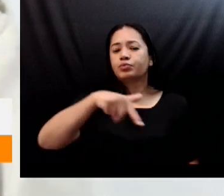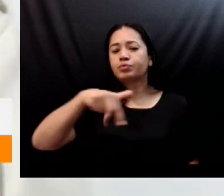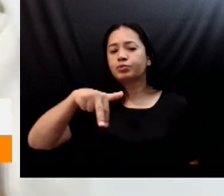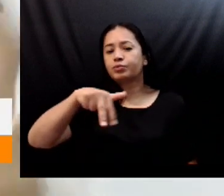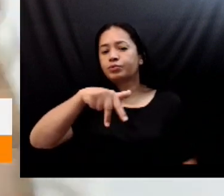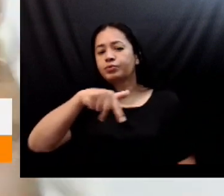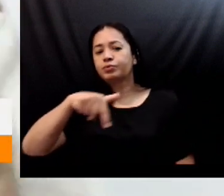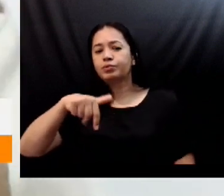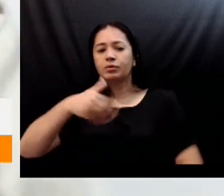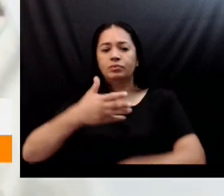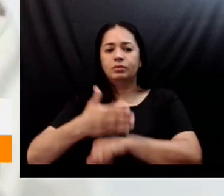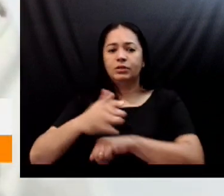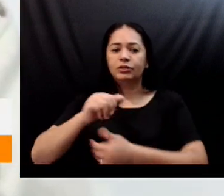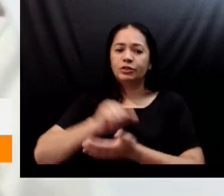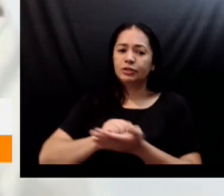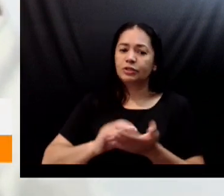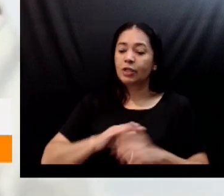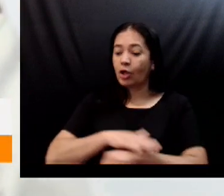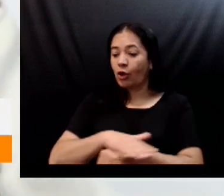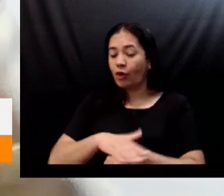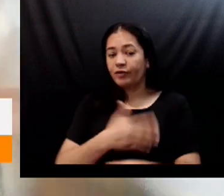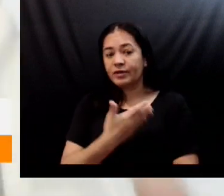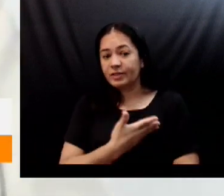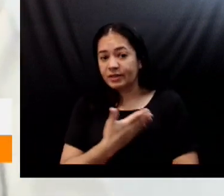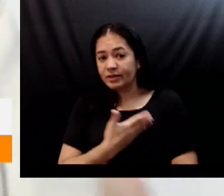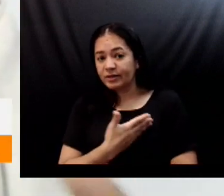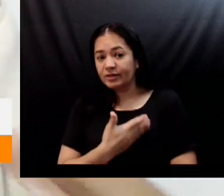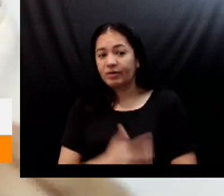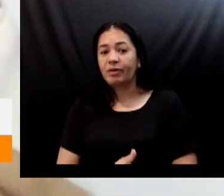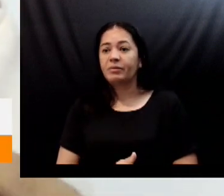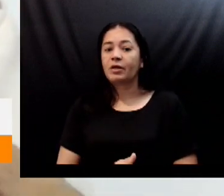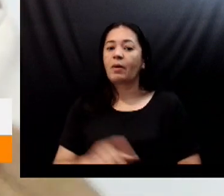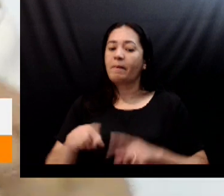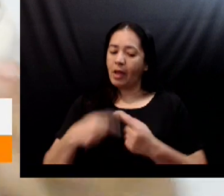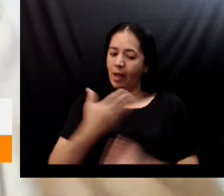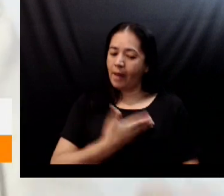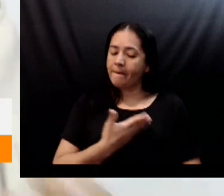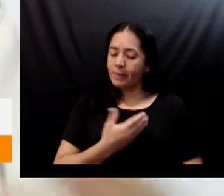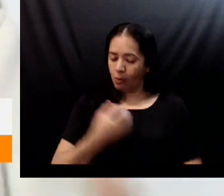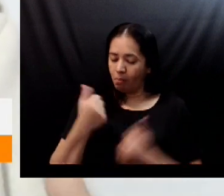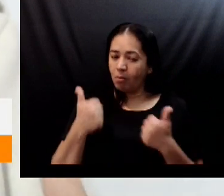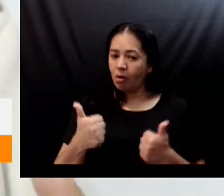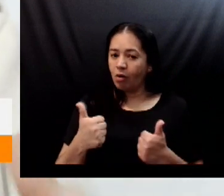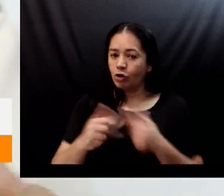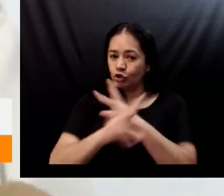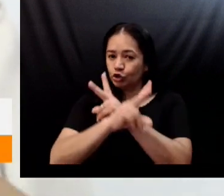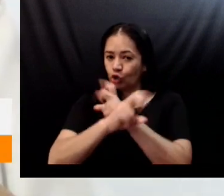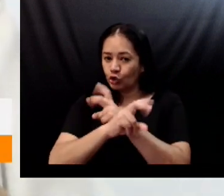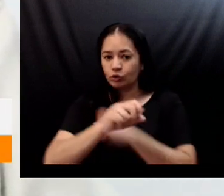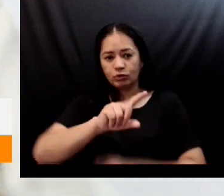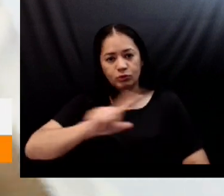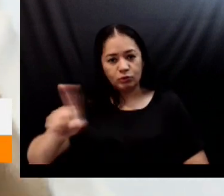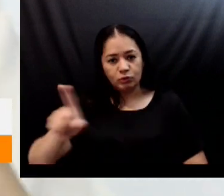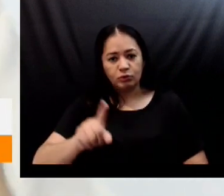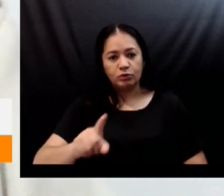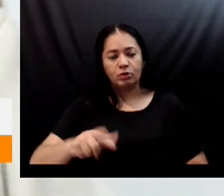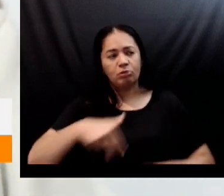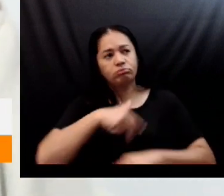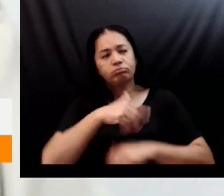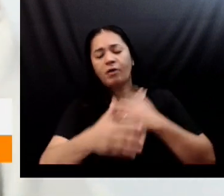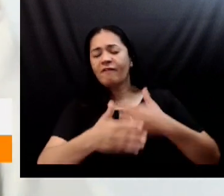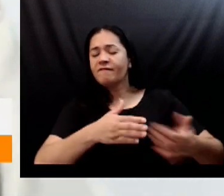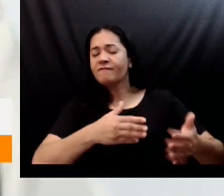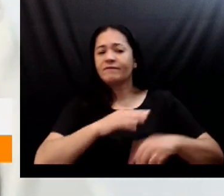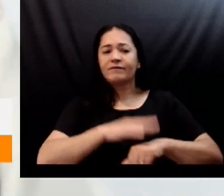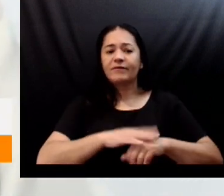conversar com amigos, não amigos tóxicos, né, dançar, fazer jardinagem. A terapia